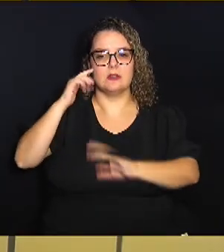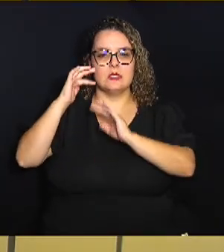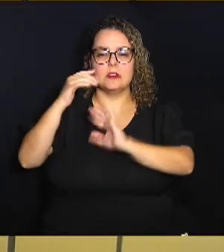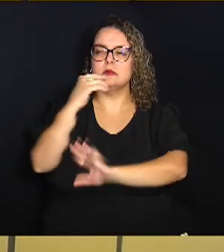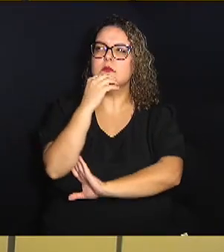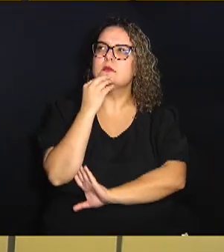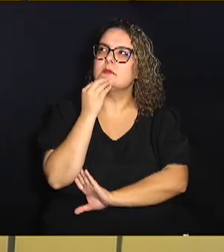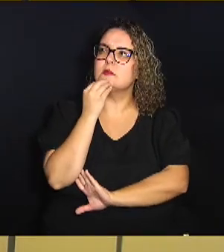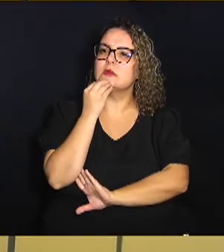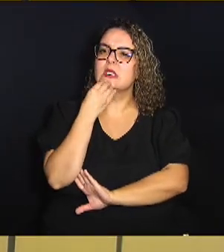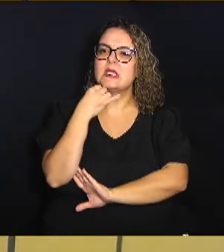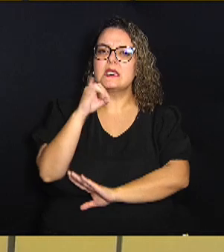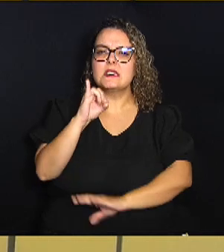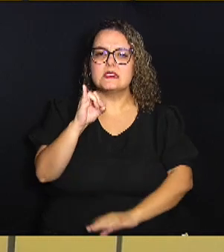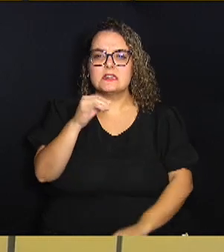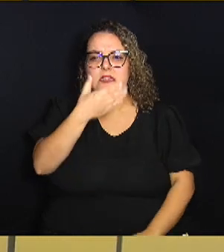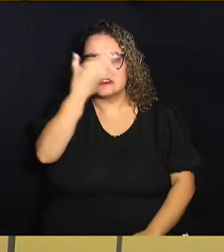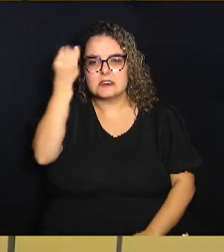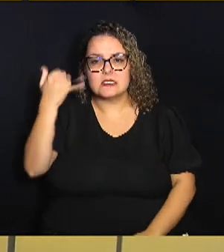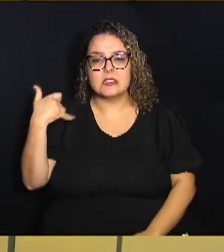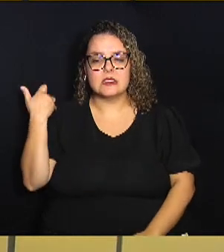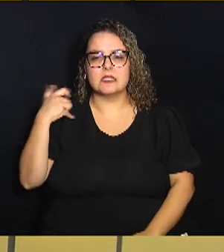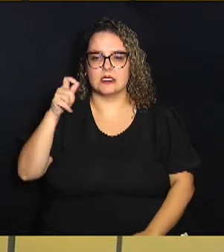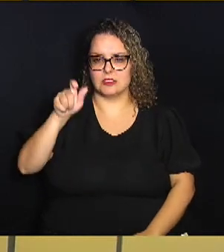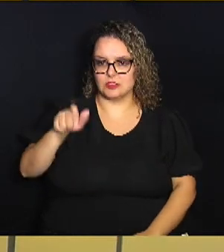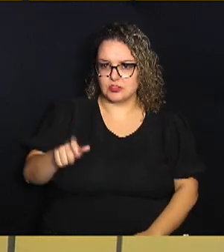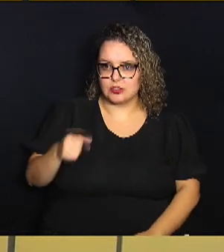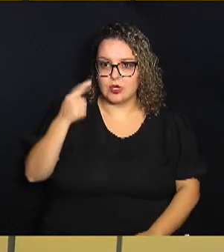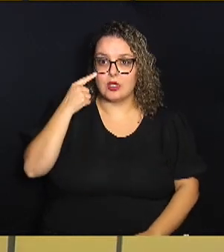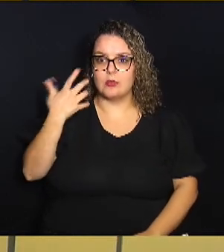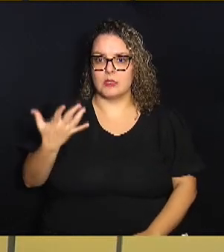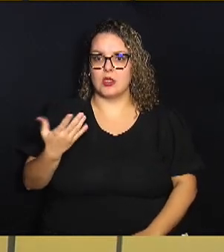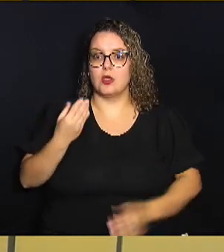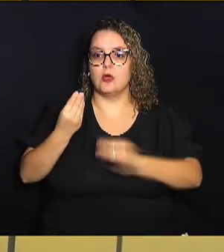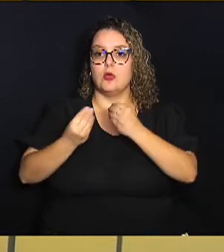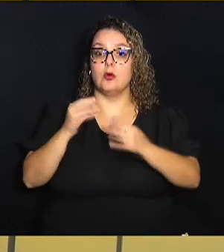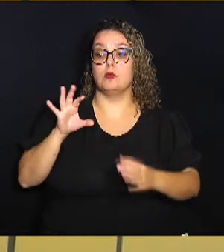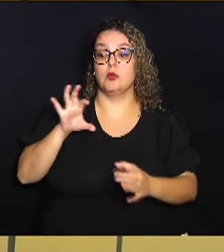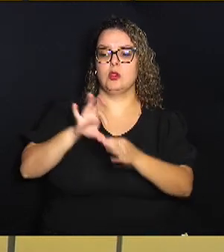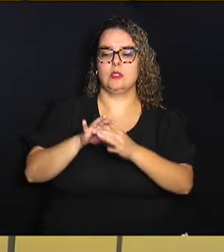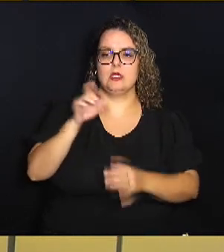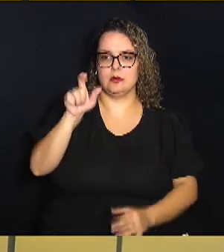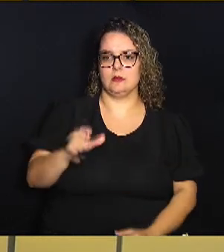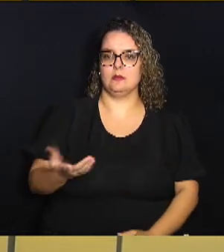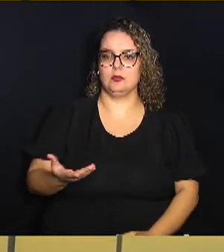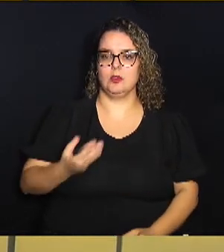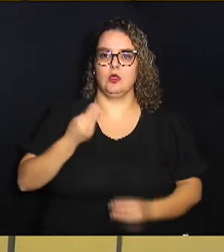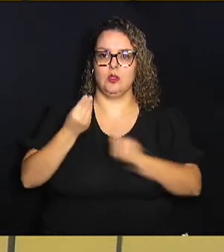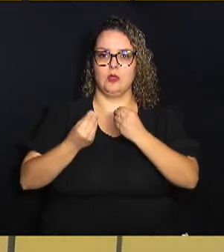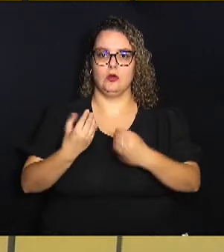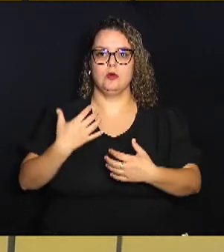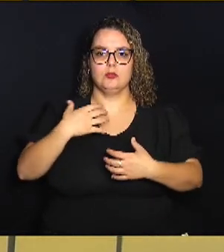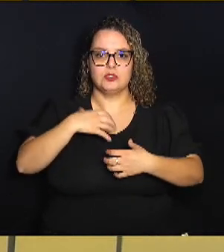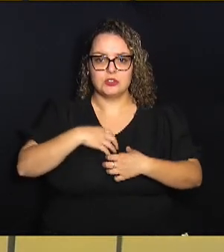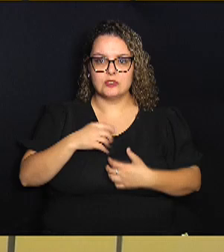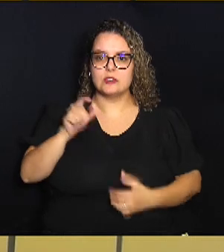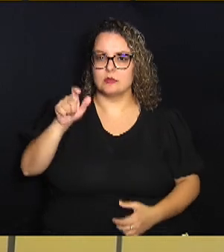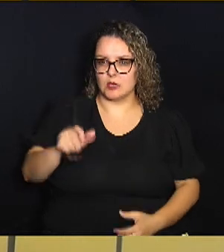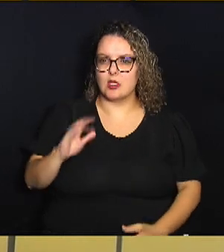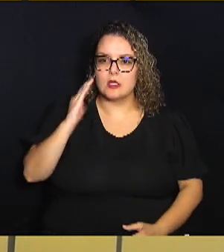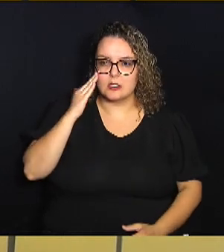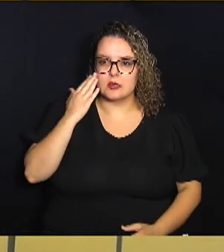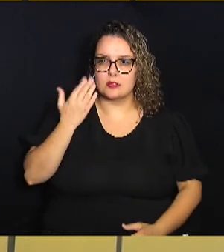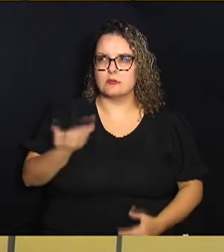gente esquecesse um pouco a idade da outra pessoa e pensasse mais em como eu me conecto com ela? Como eu falo de forma que a outra pessoa entenda e